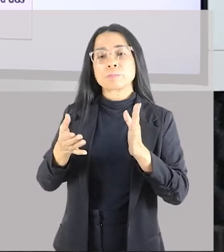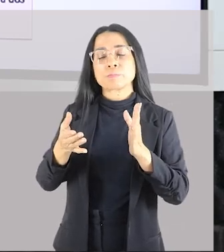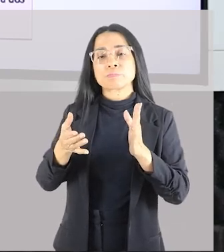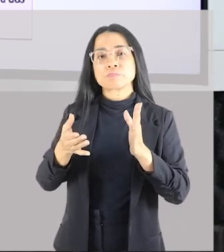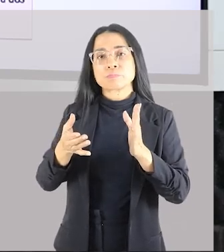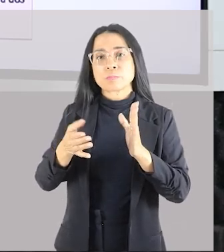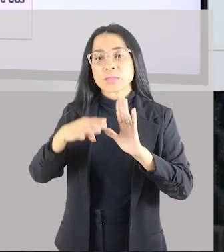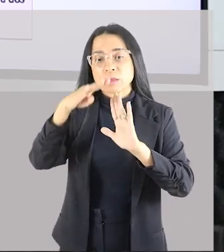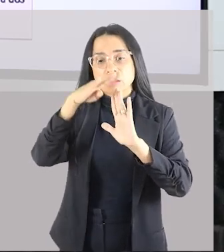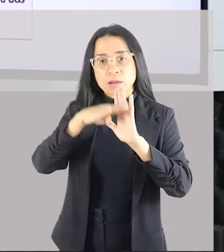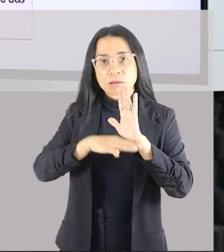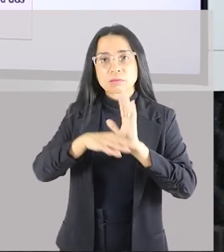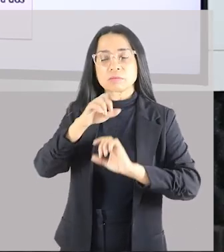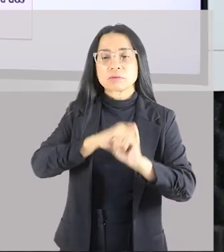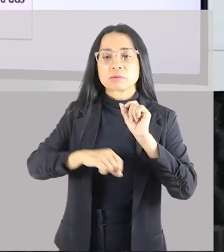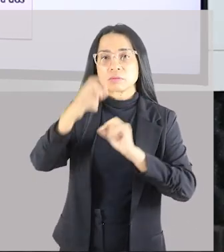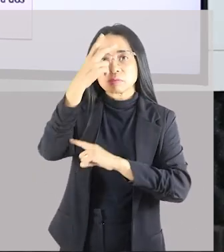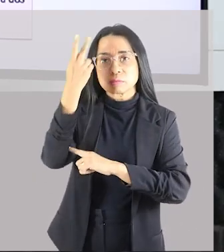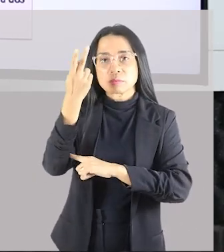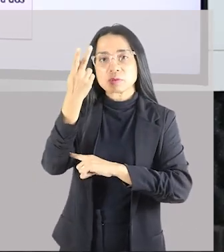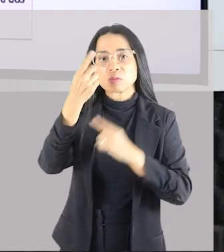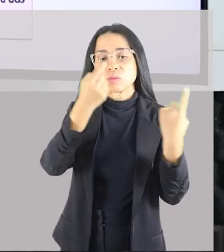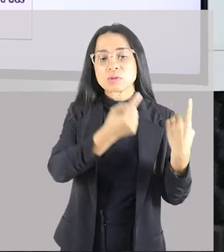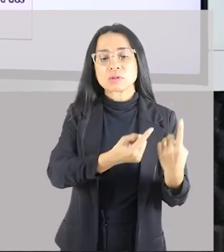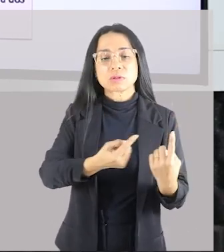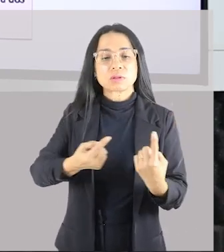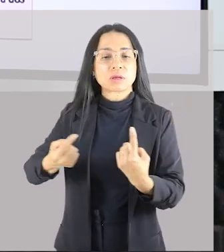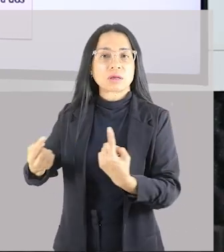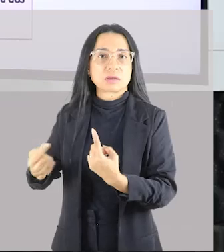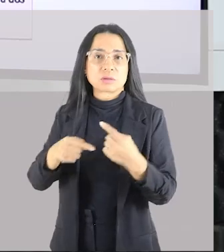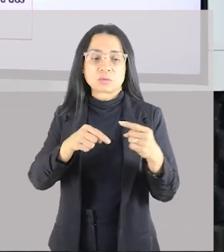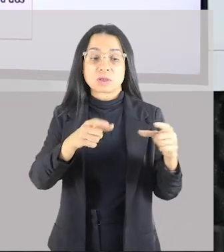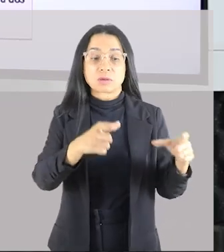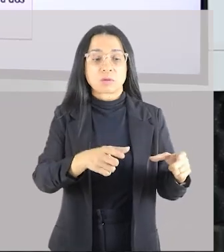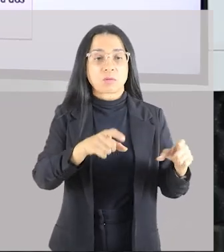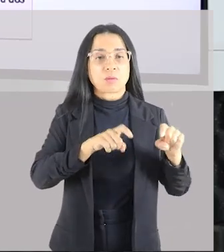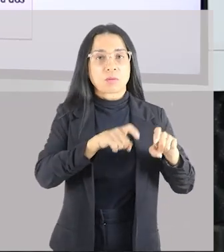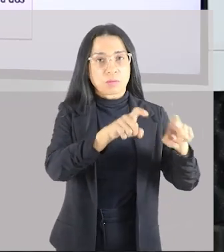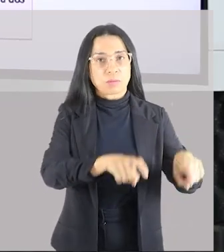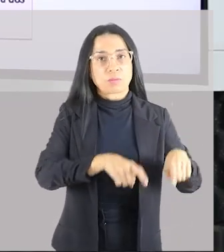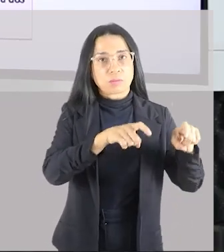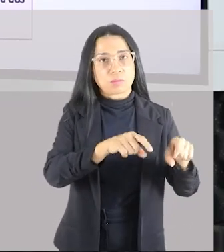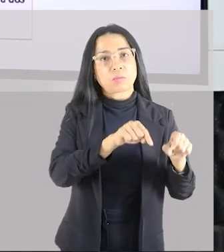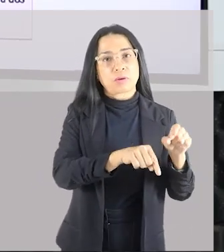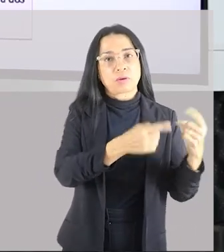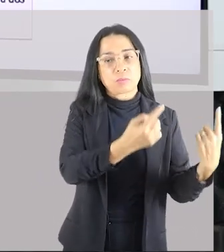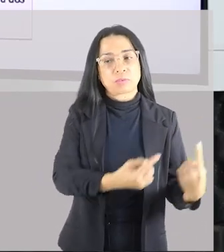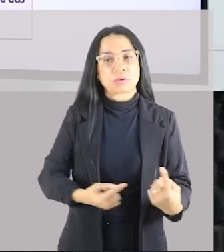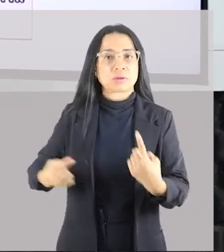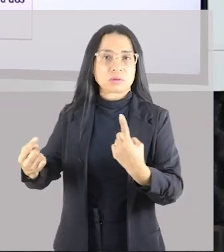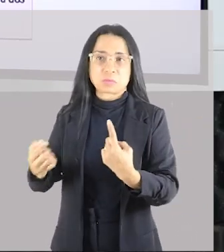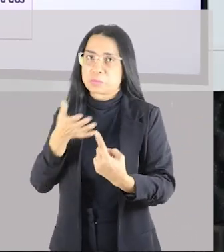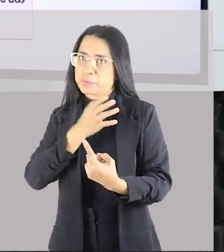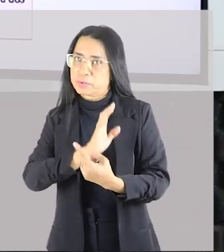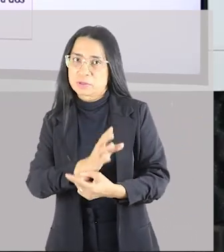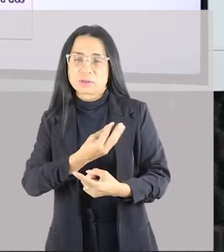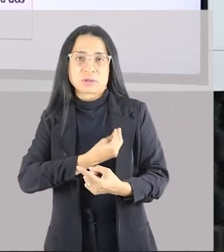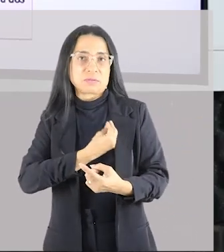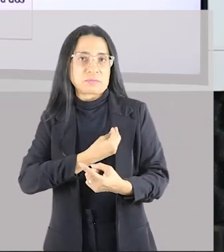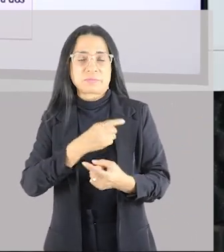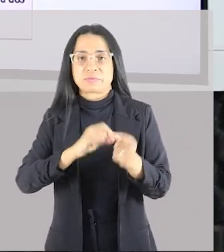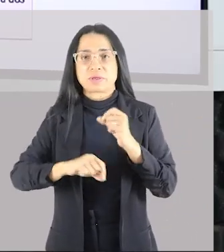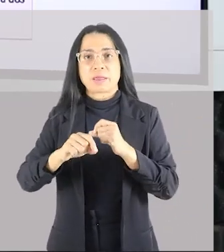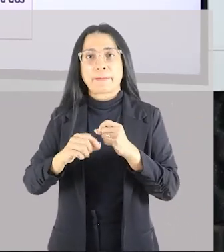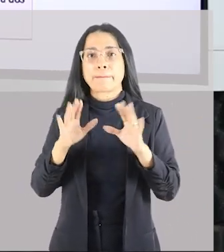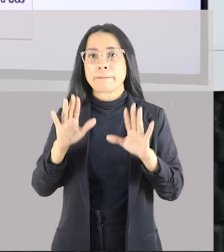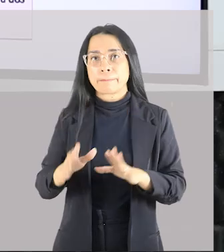uma população que havia saído do campo, não queria mais as condições vividas ali, mas ainda